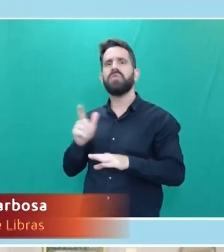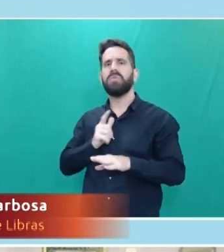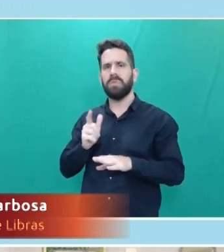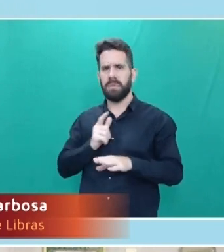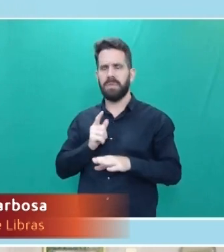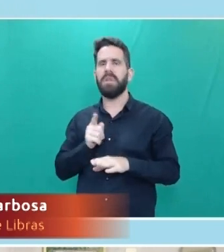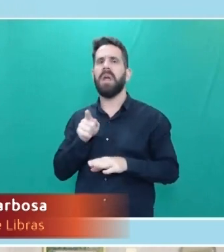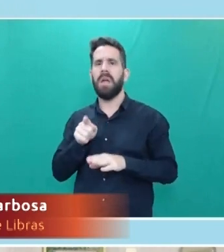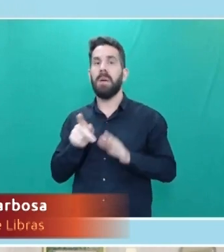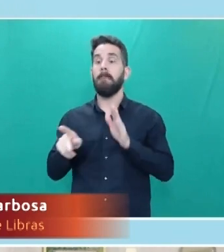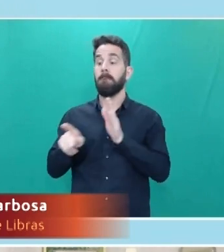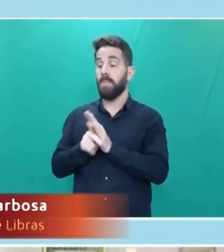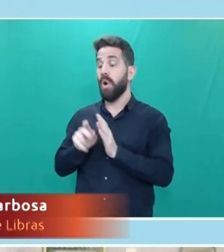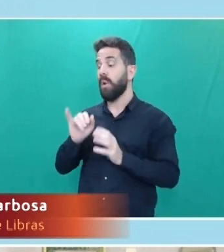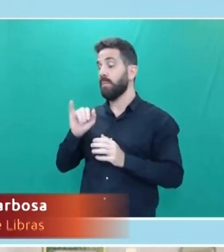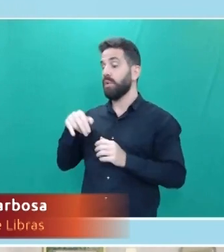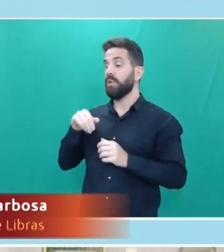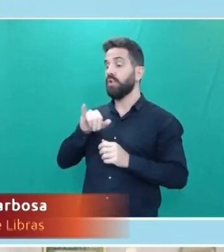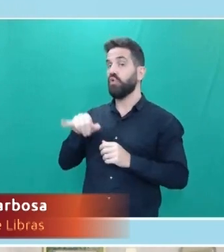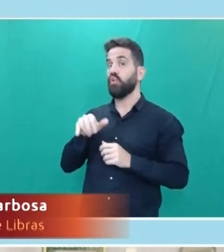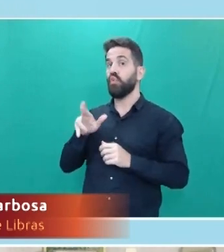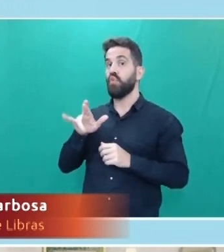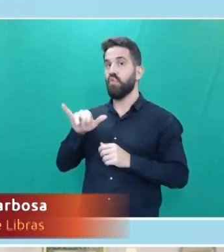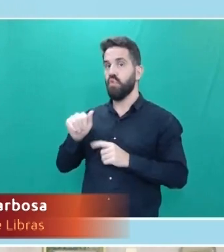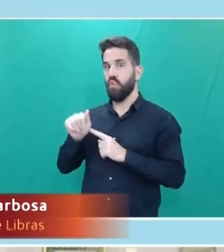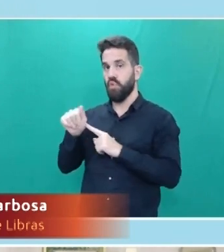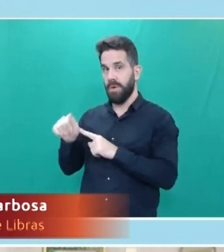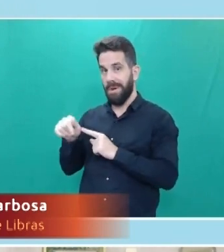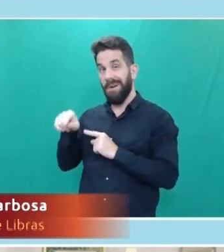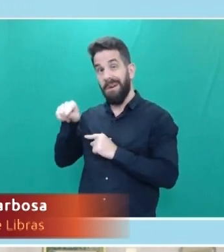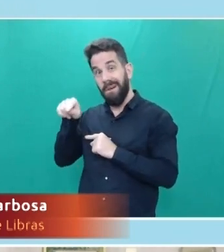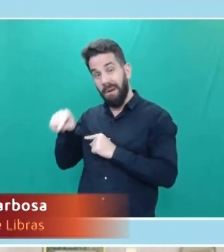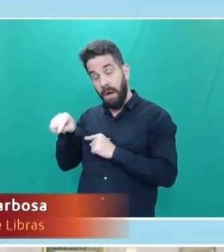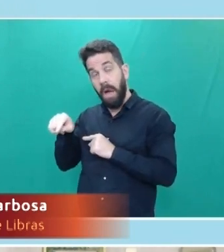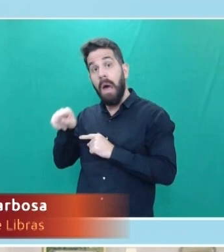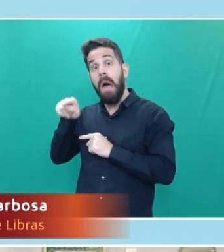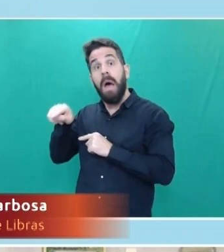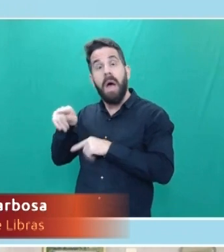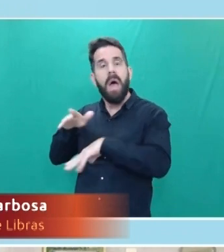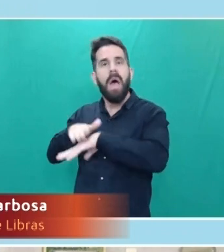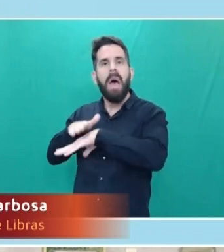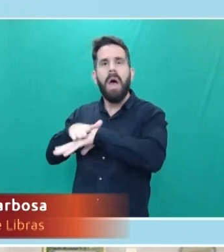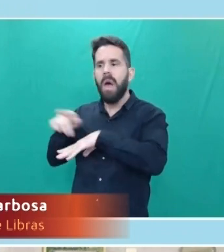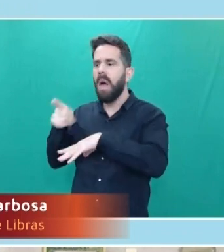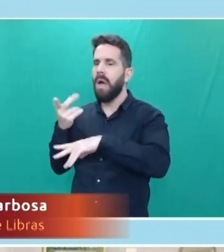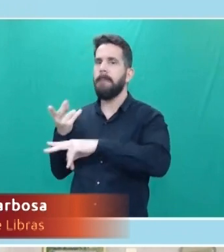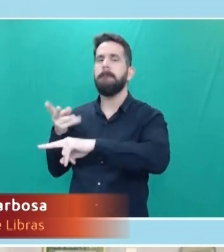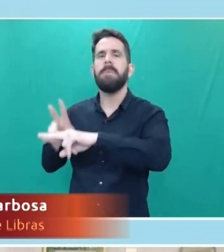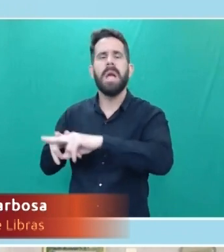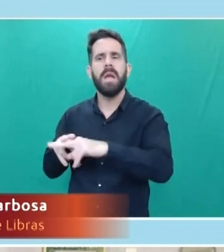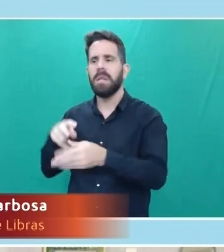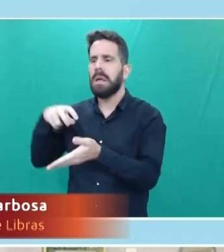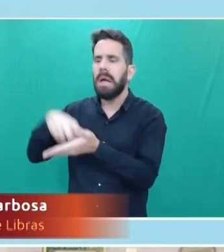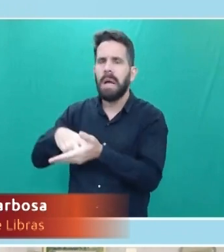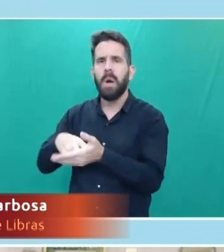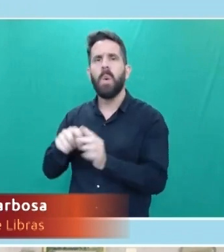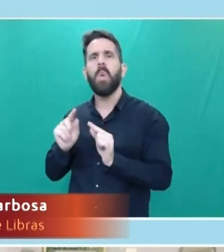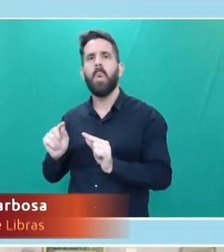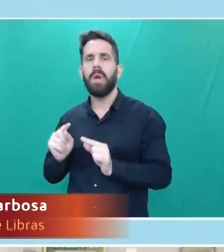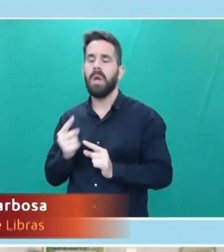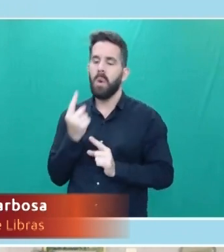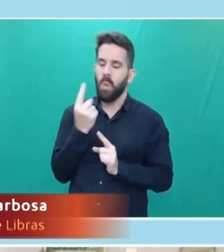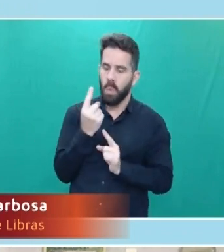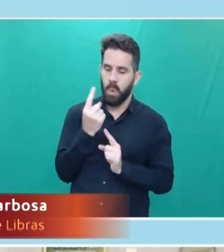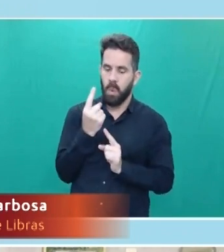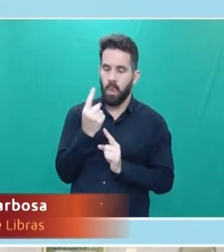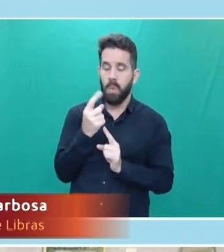injúria racial e a pena para esse crime era de 1 a 6